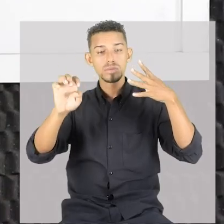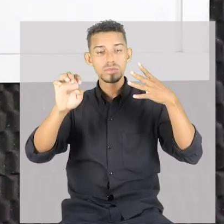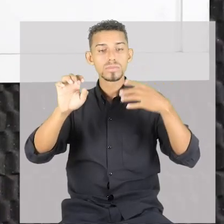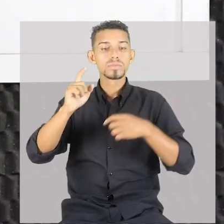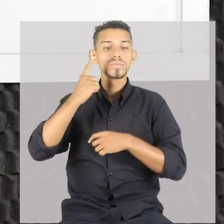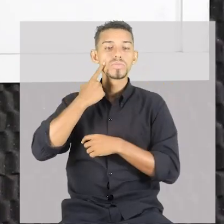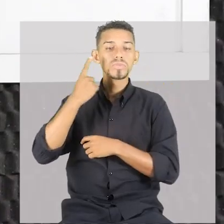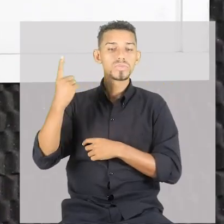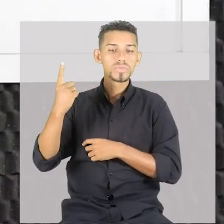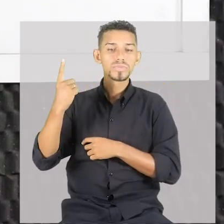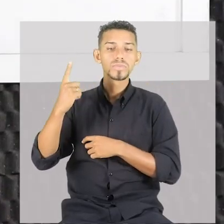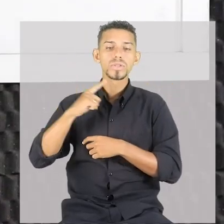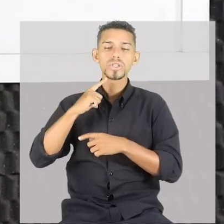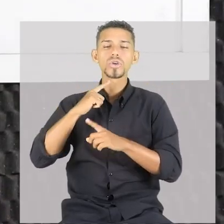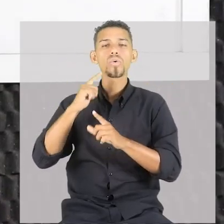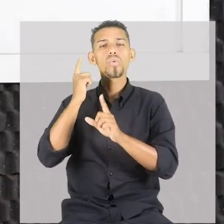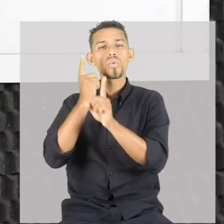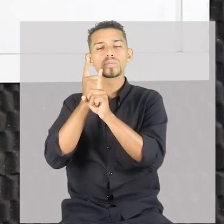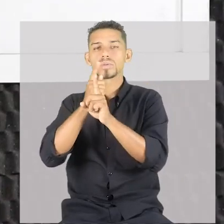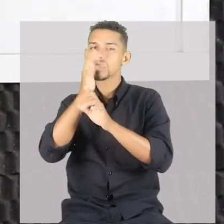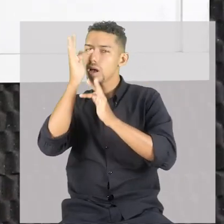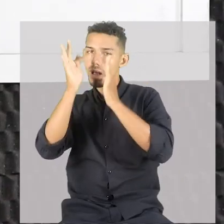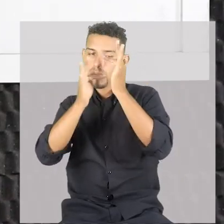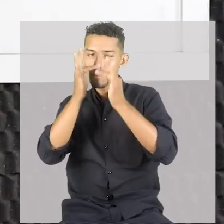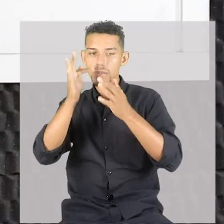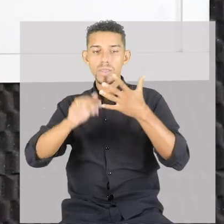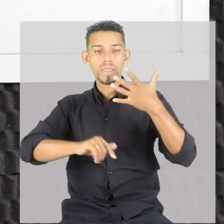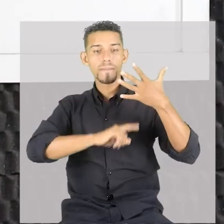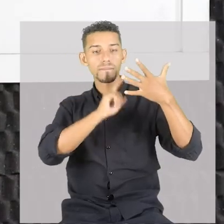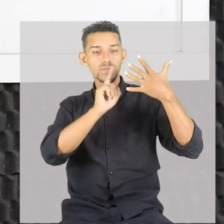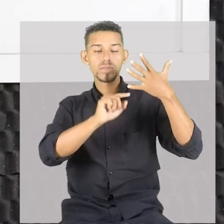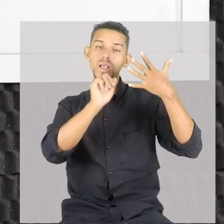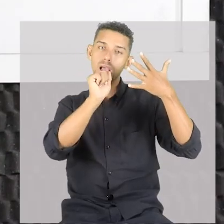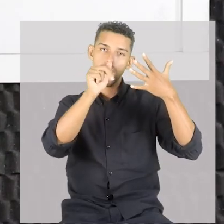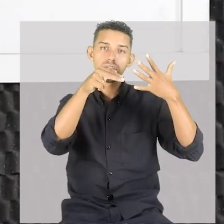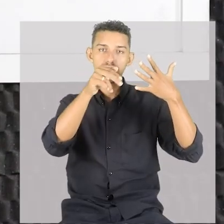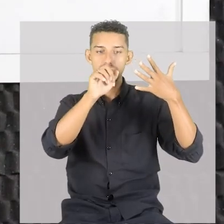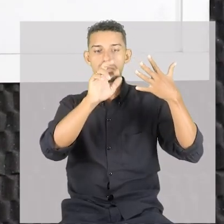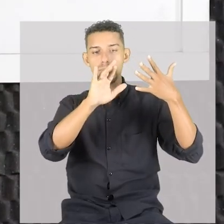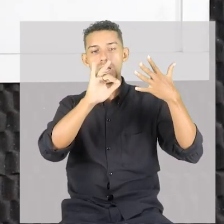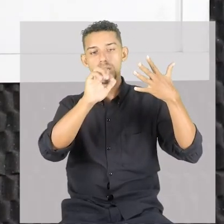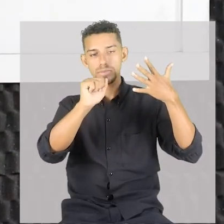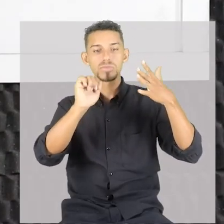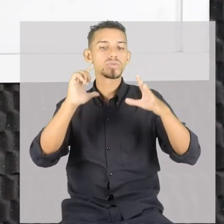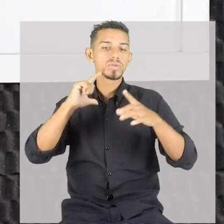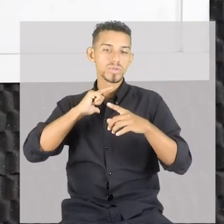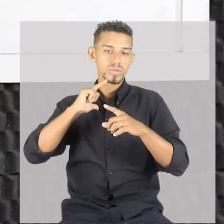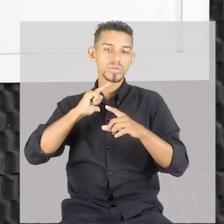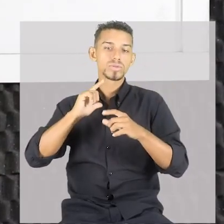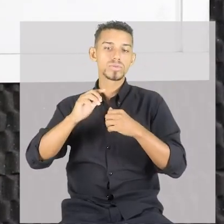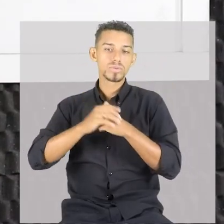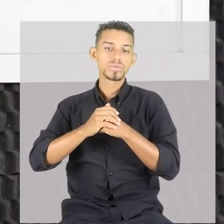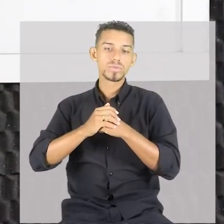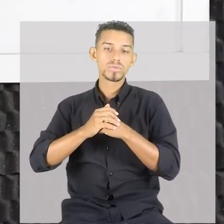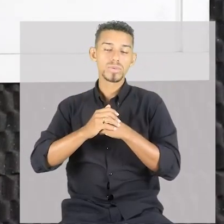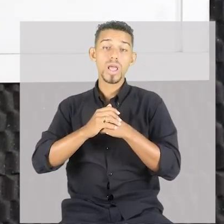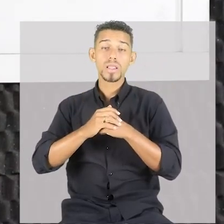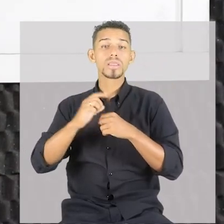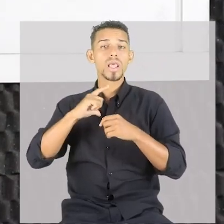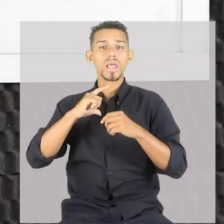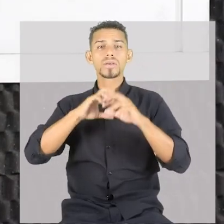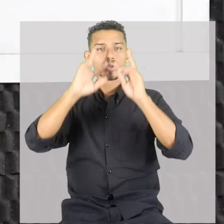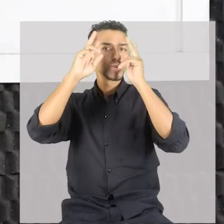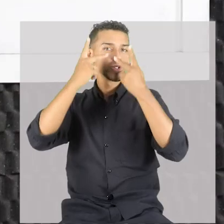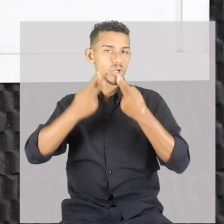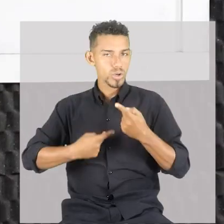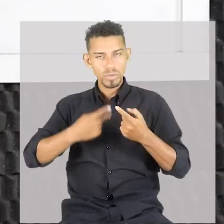plantinhas, né, vamos colocar. E lá no reino Animalia, que estamos inclusos, eu e você,